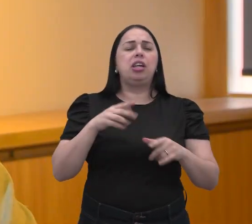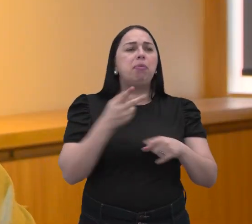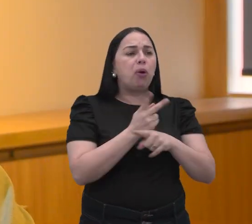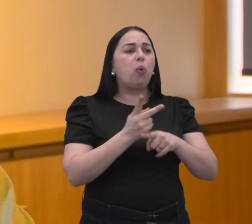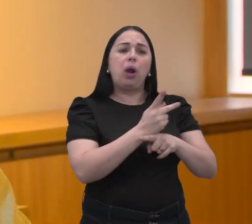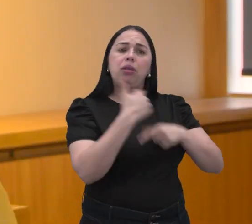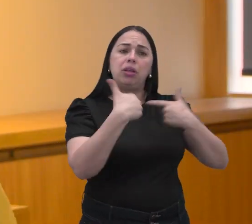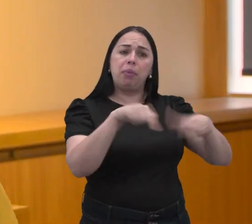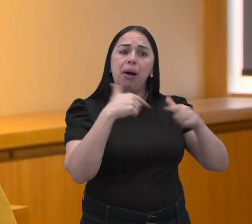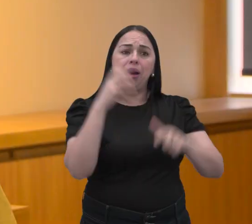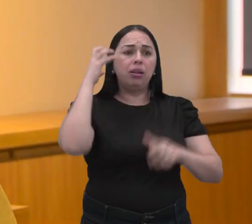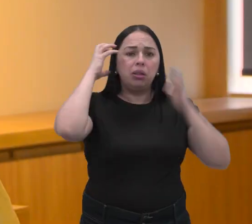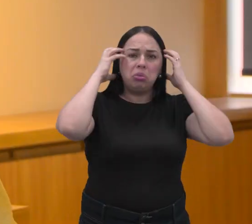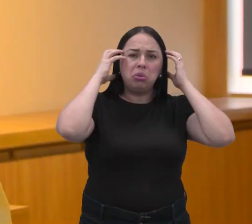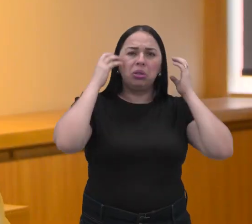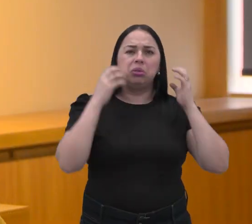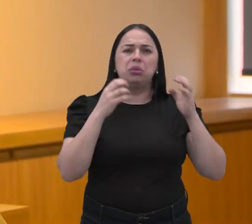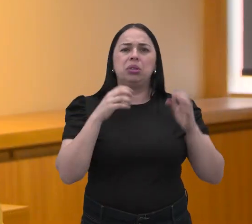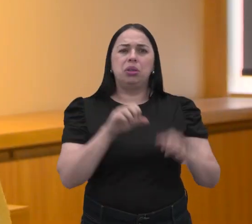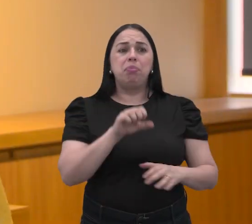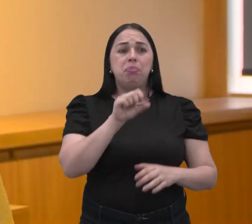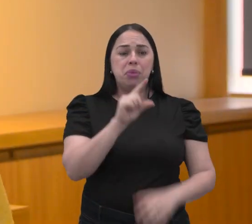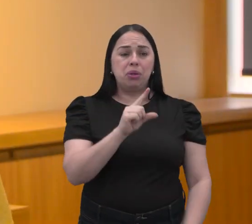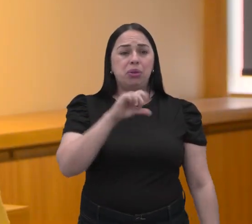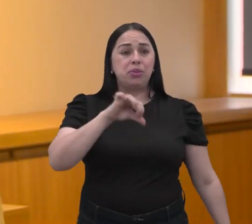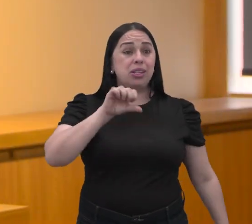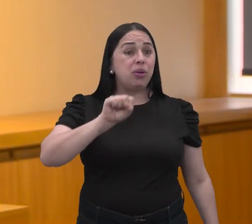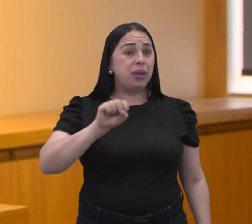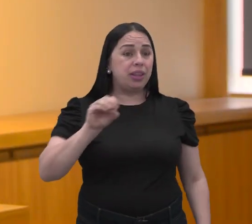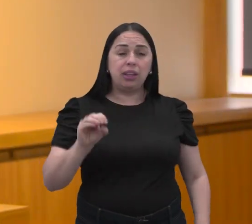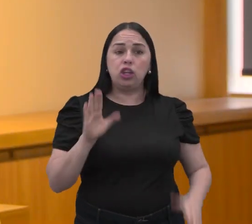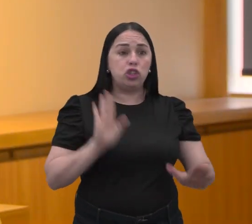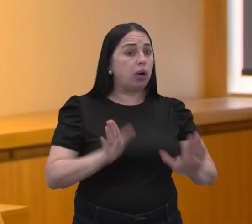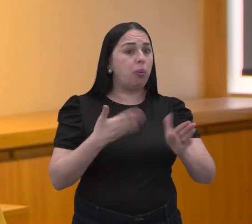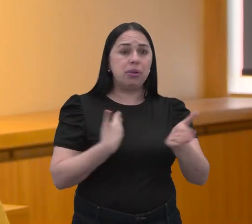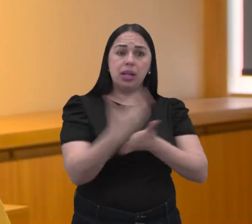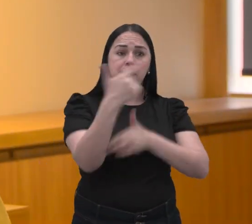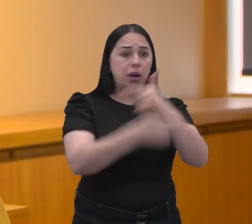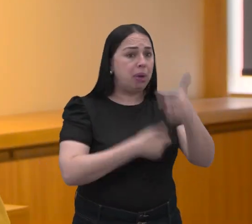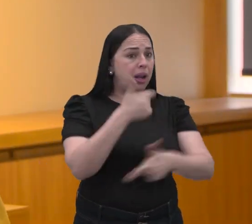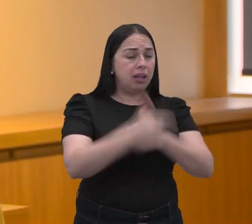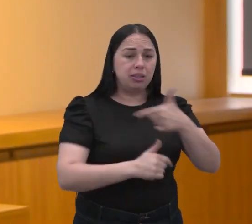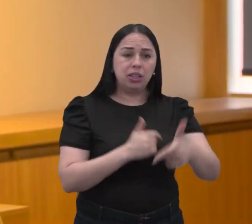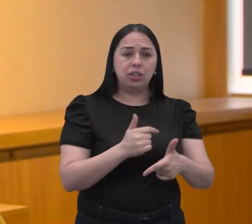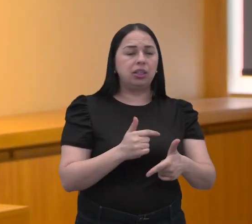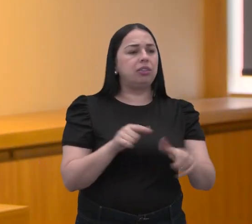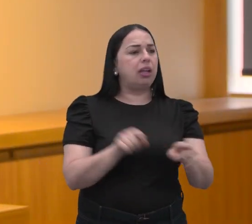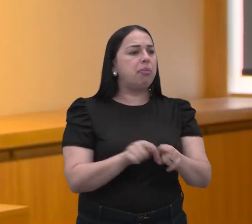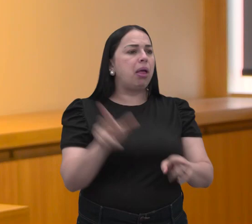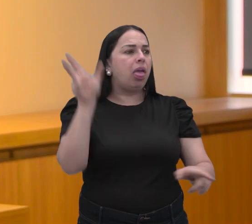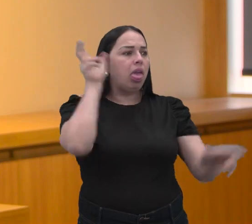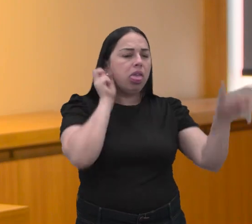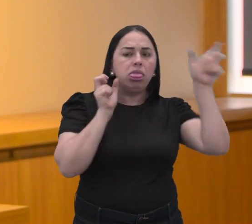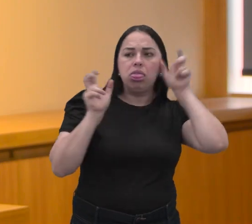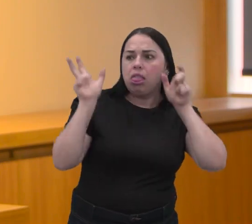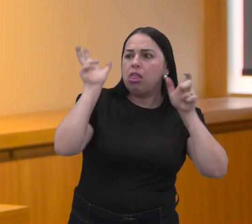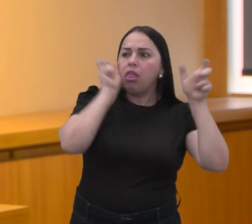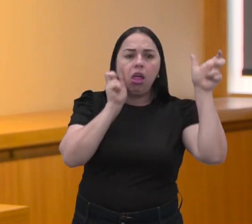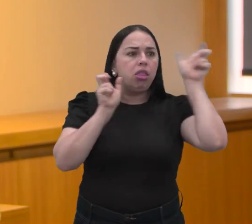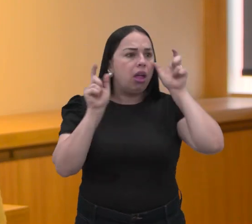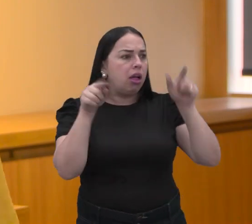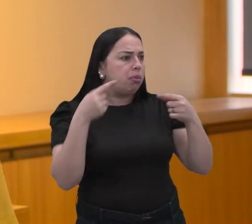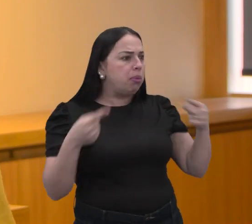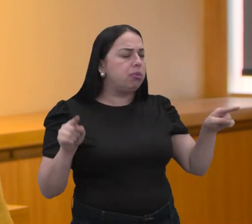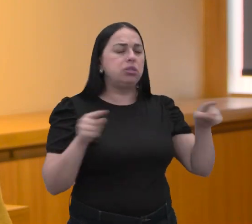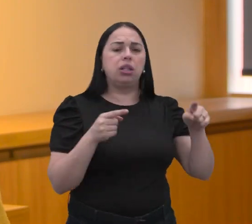em rádio e, na verdade, em 80, eu já fui para a rádio. Então, eu já comecei a ouvir o que estava rolando